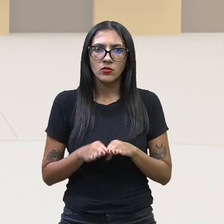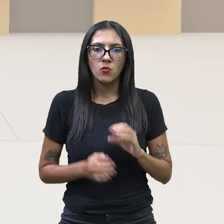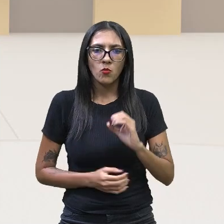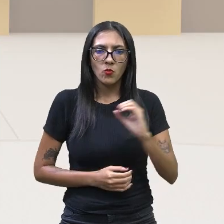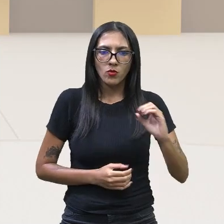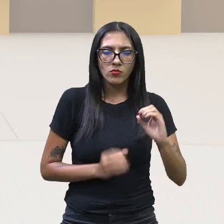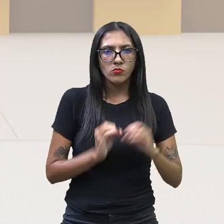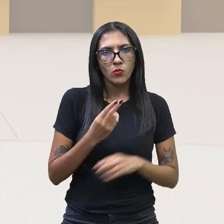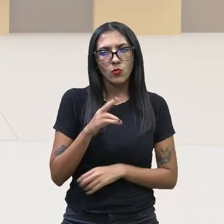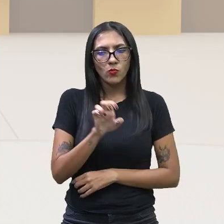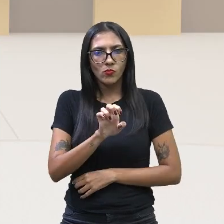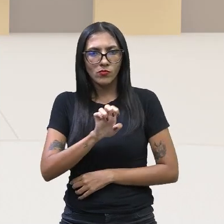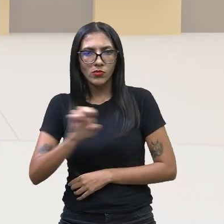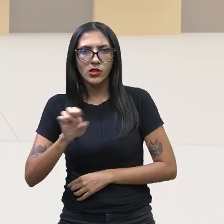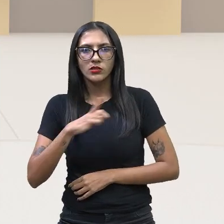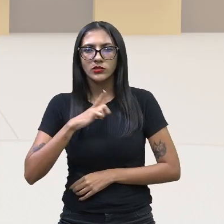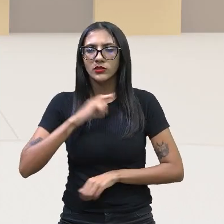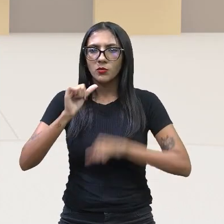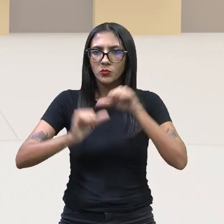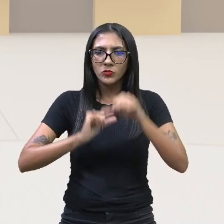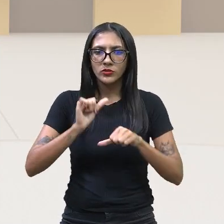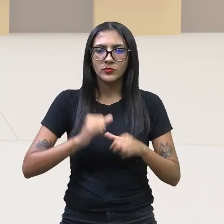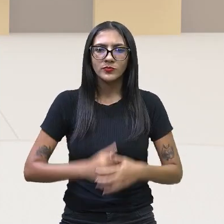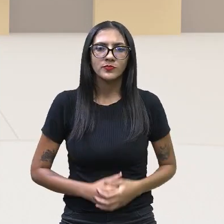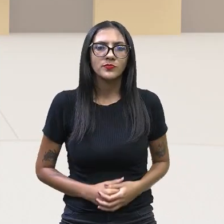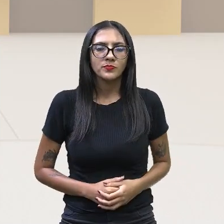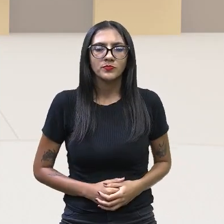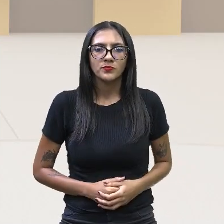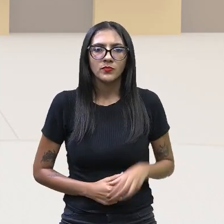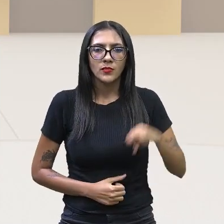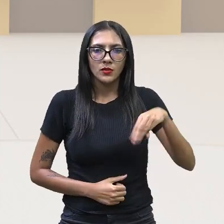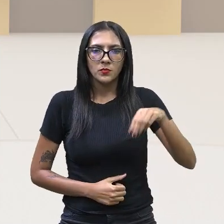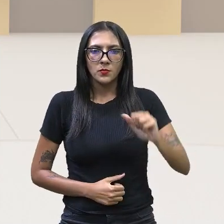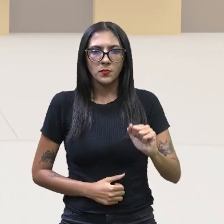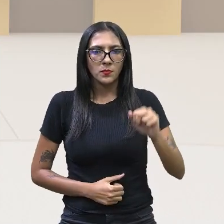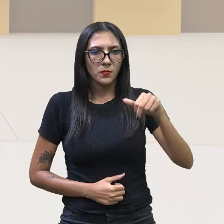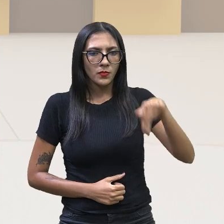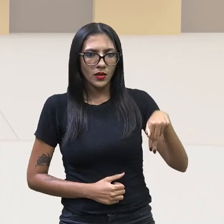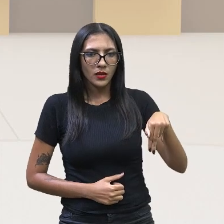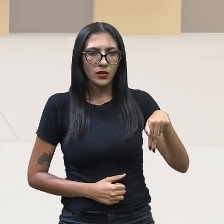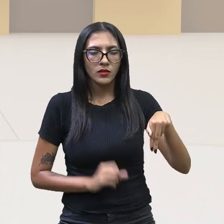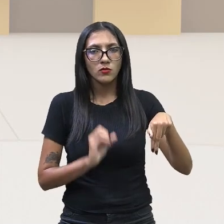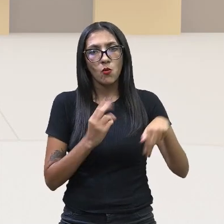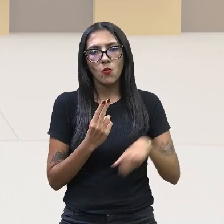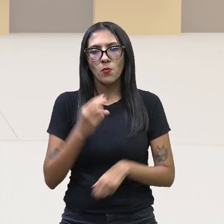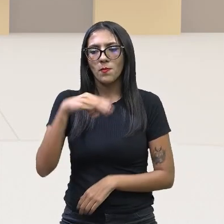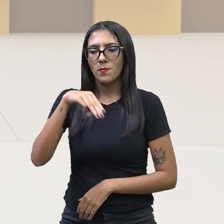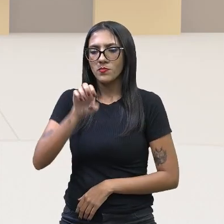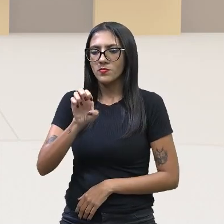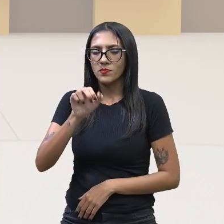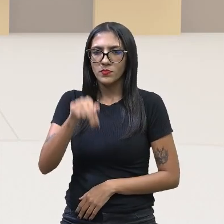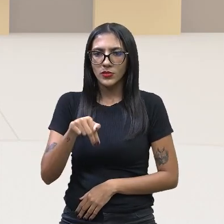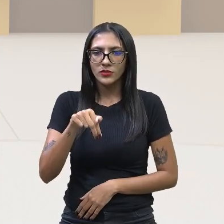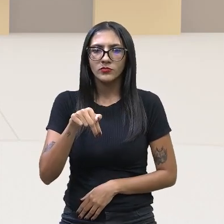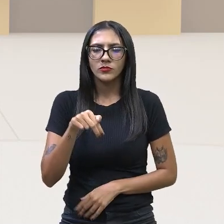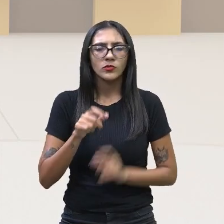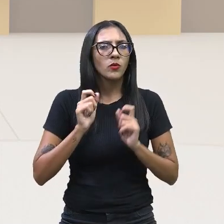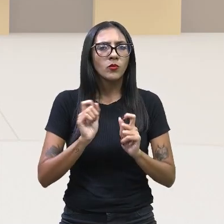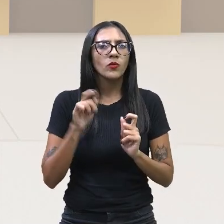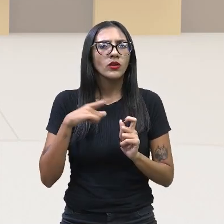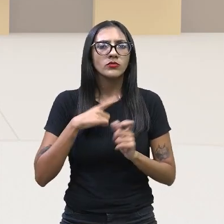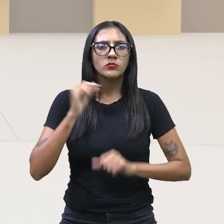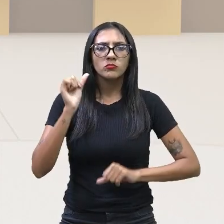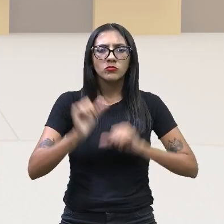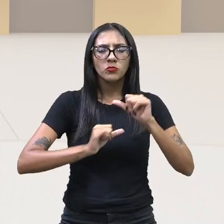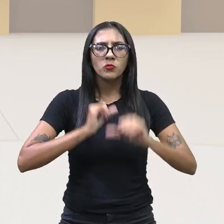nesses dois casos aqui. Outro exemplo, man and man. Olha só, o que mudou?